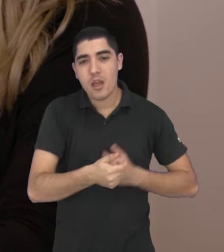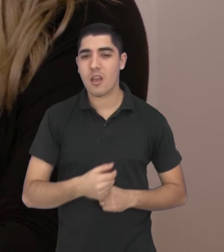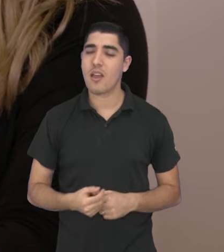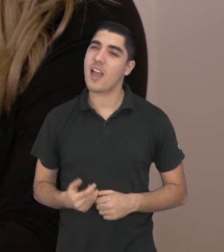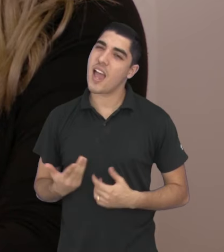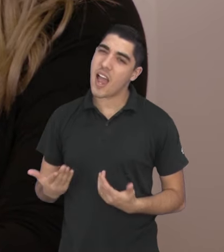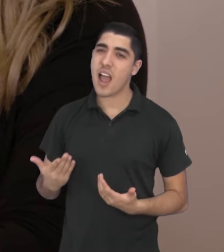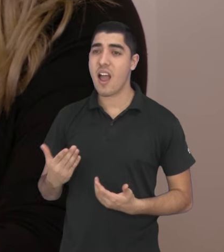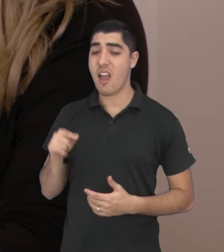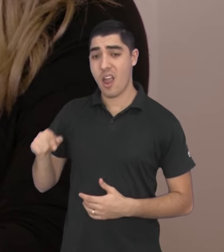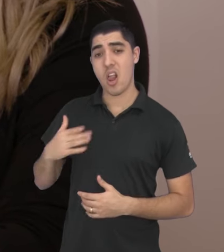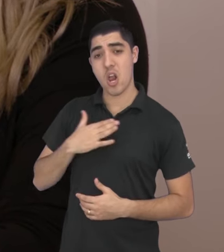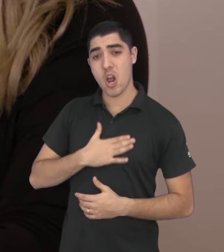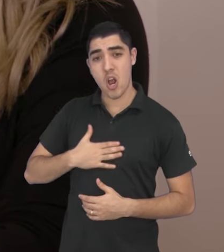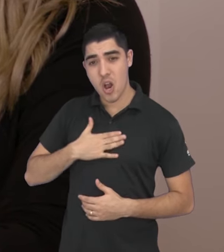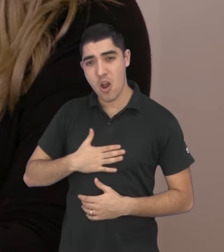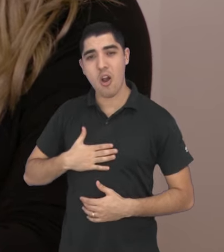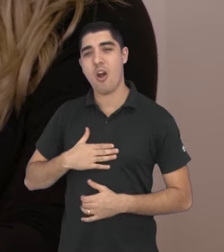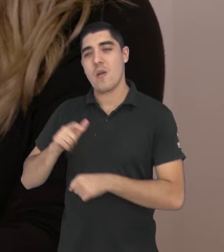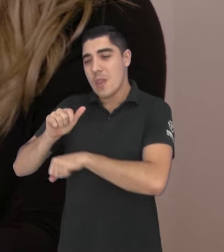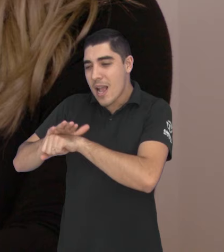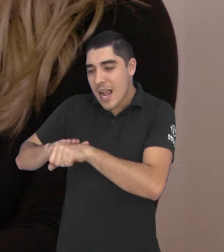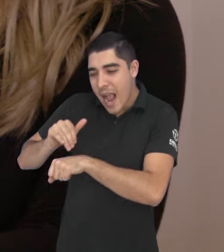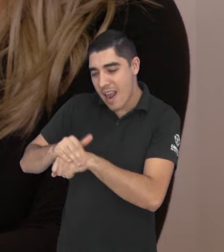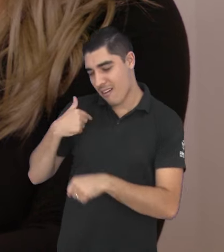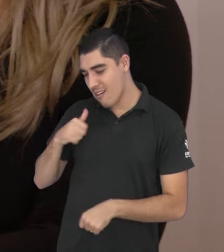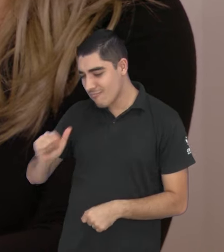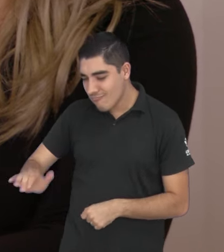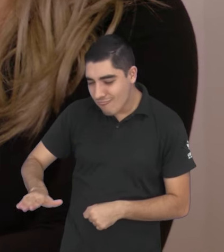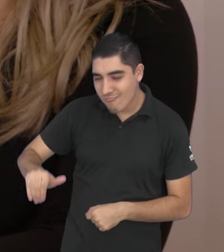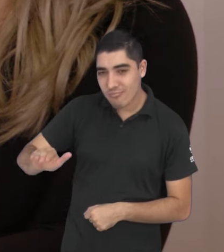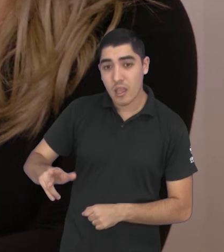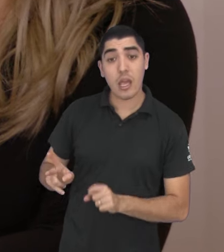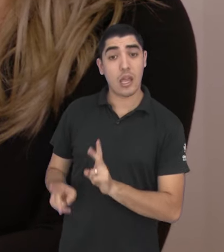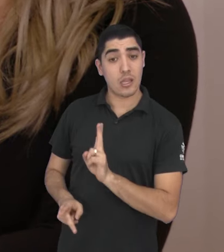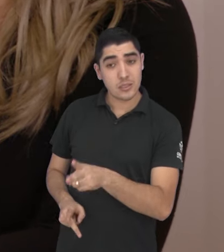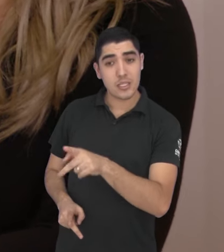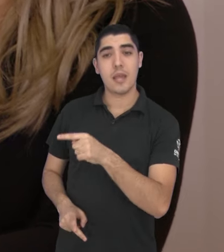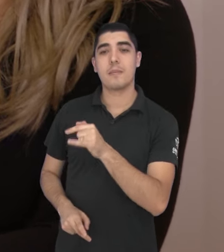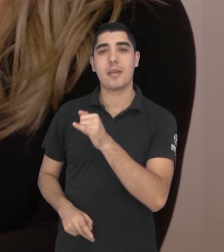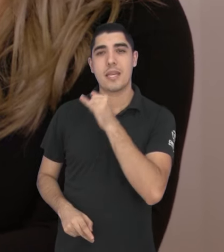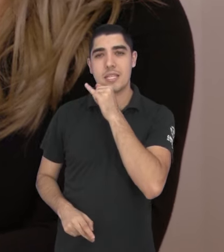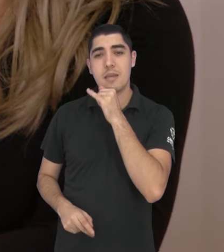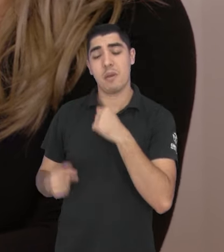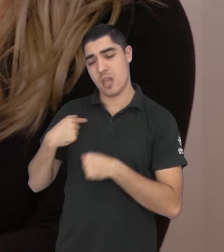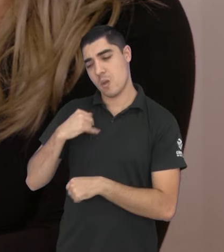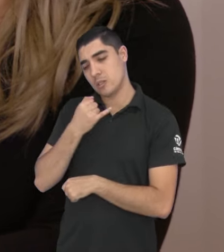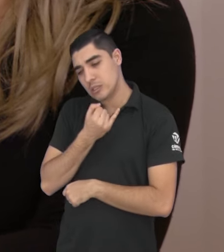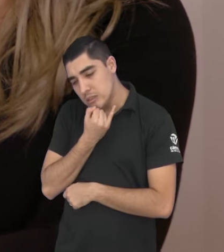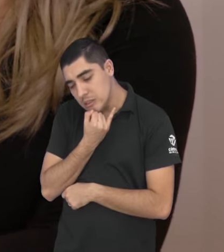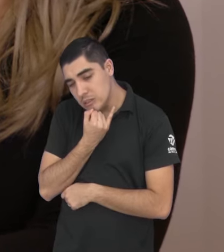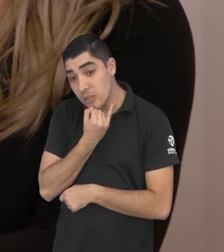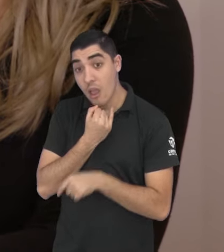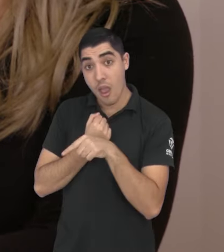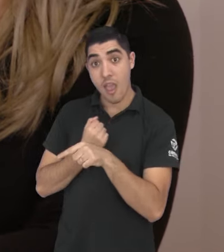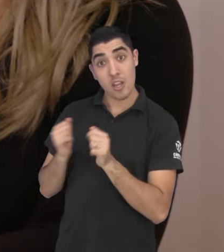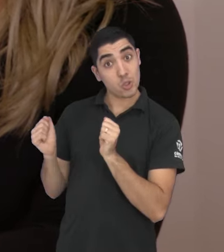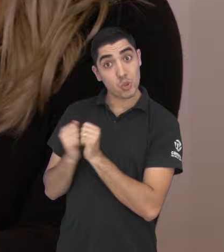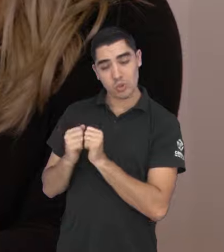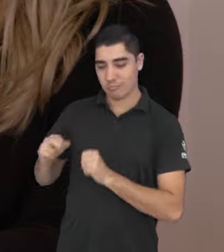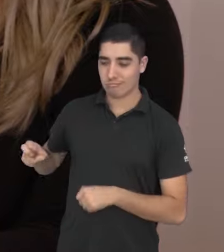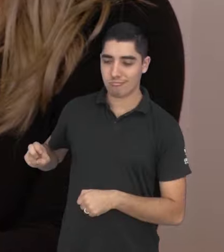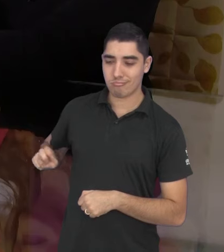Ah, tipo, ele gosta de muito carinho que eu faço nele. Tipo, ele toda vez que tipo, eu tô triste, ele vem pro meu